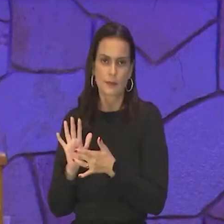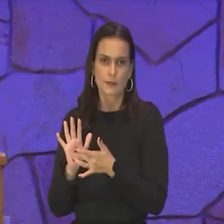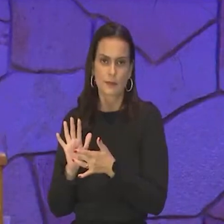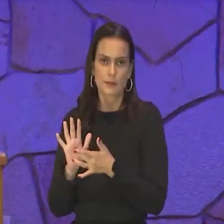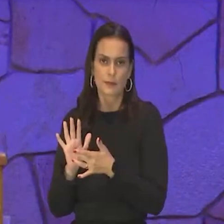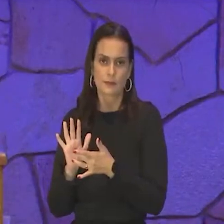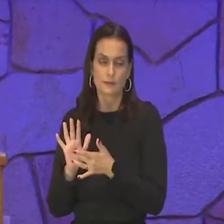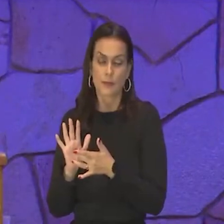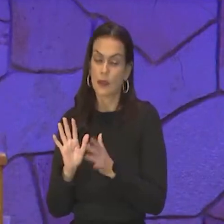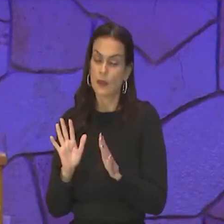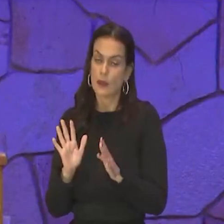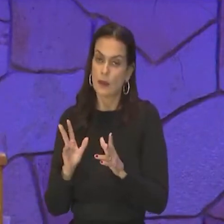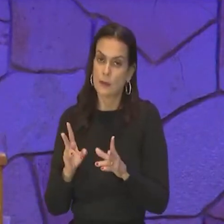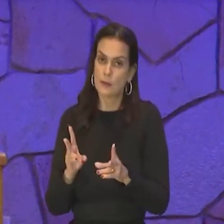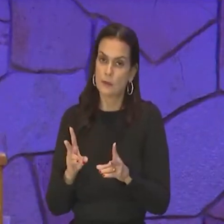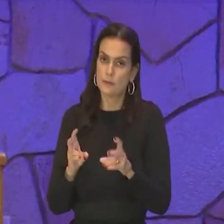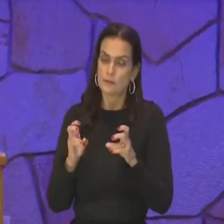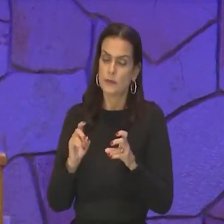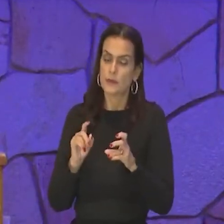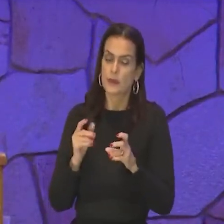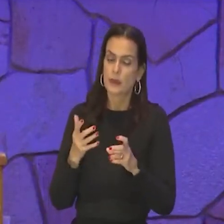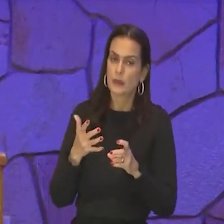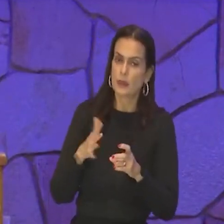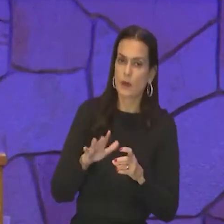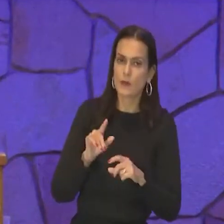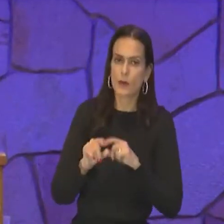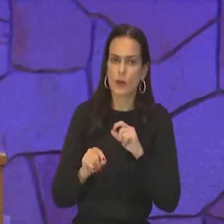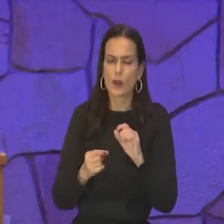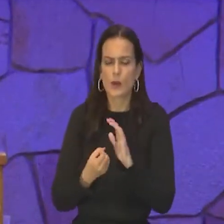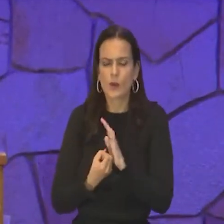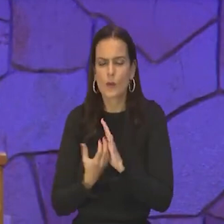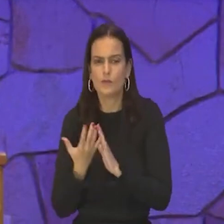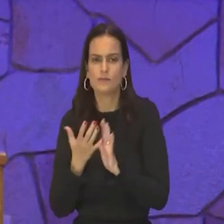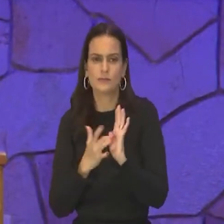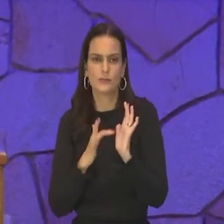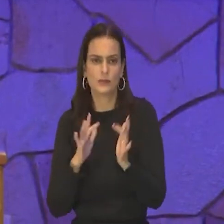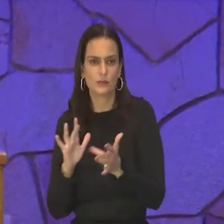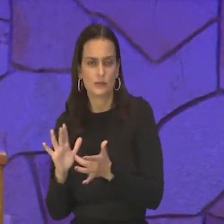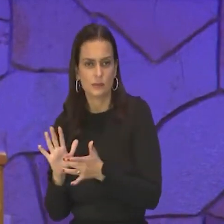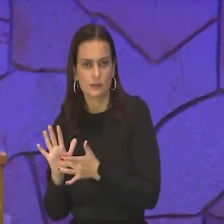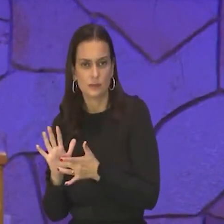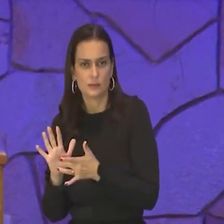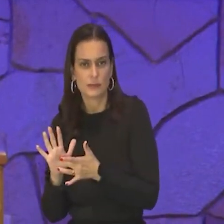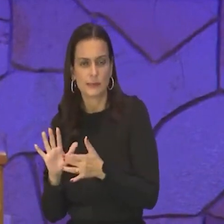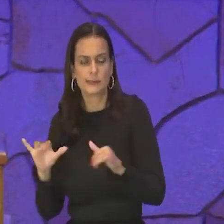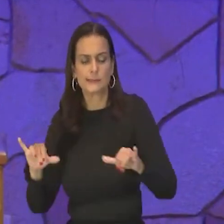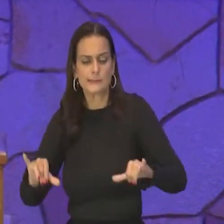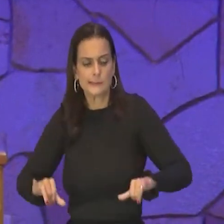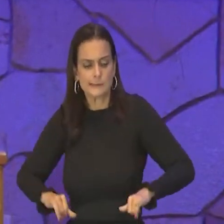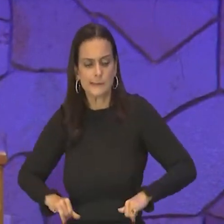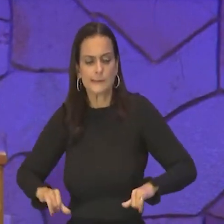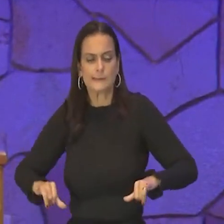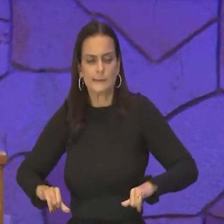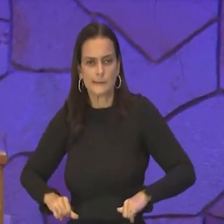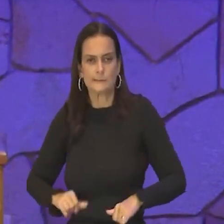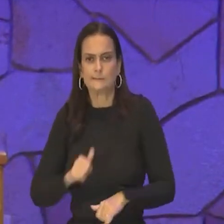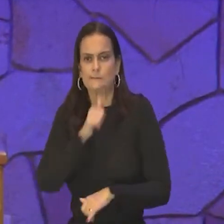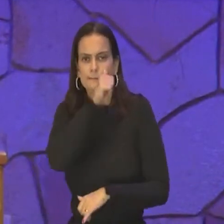Percebendo talvez o quanto Jesus sofreu e se